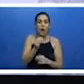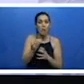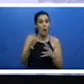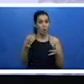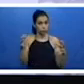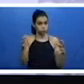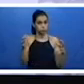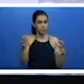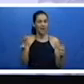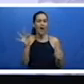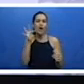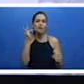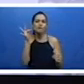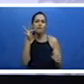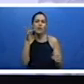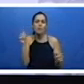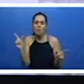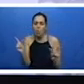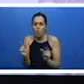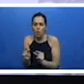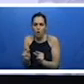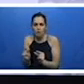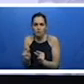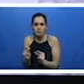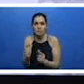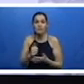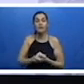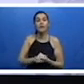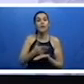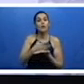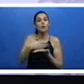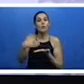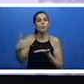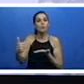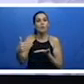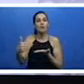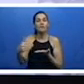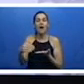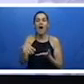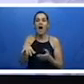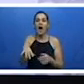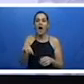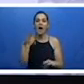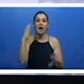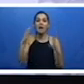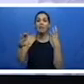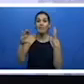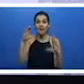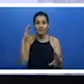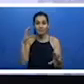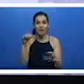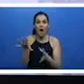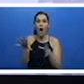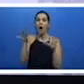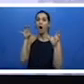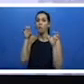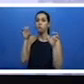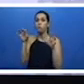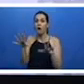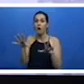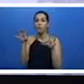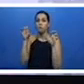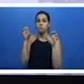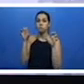fêmea, conforme na figura nós estamos observando, ele começa a desenvolver um canto, que é o coachar dos sapos. E cada espécie